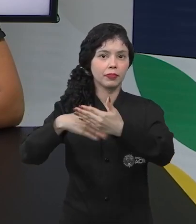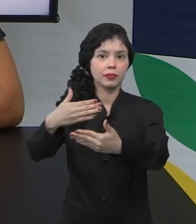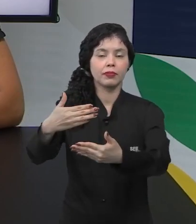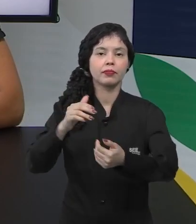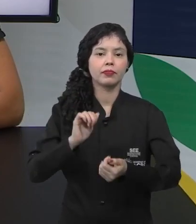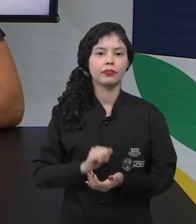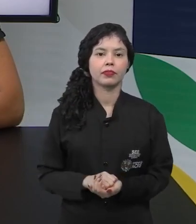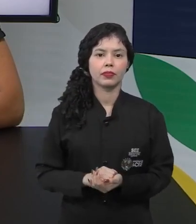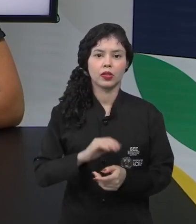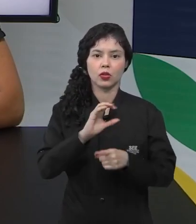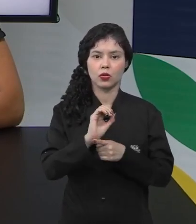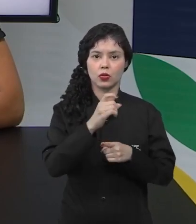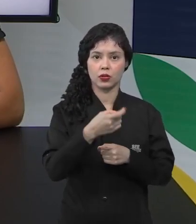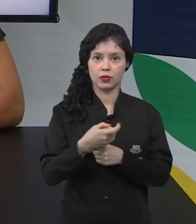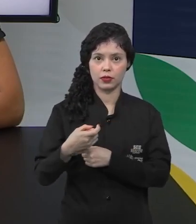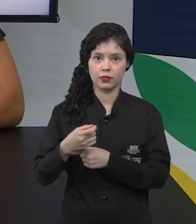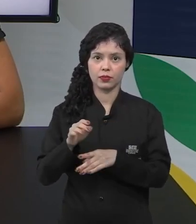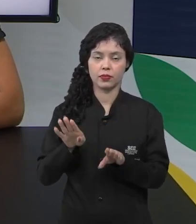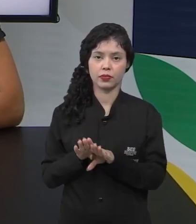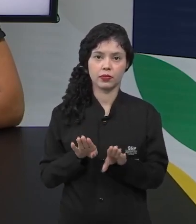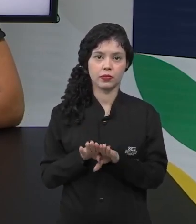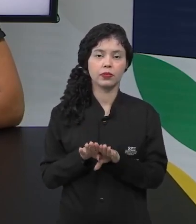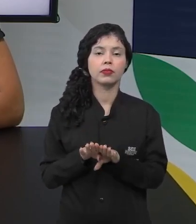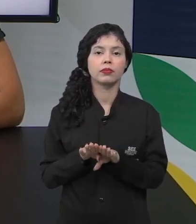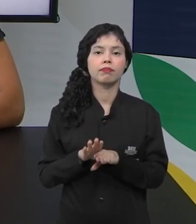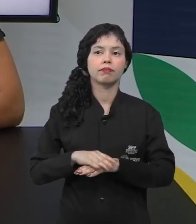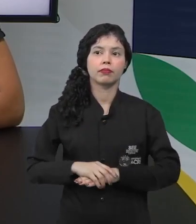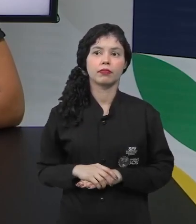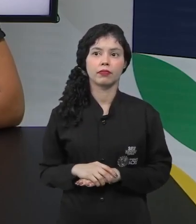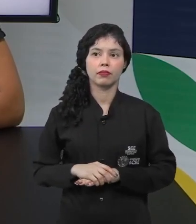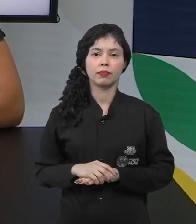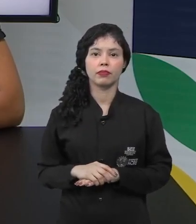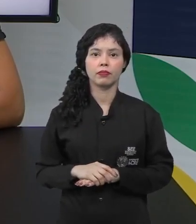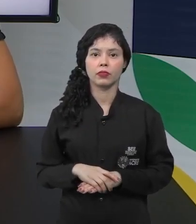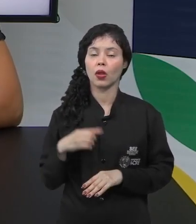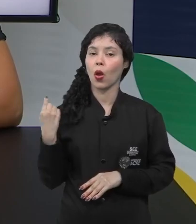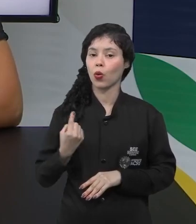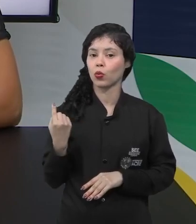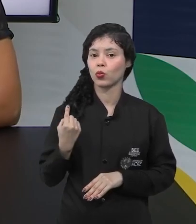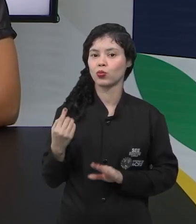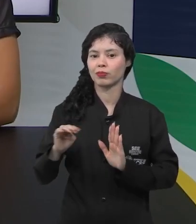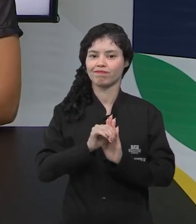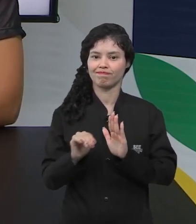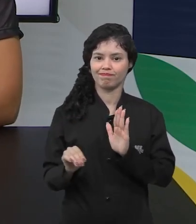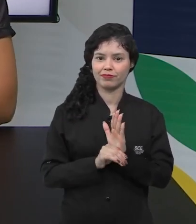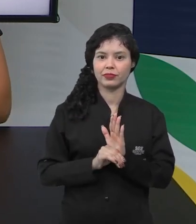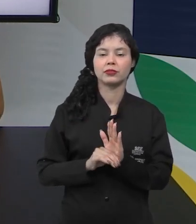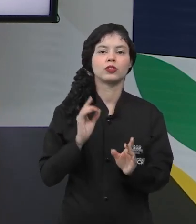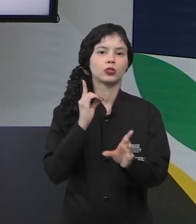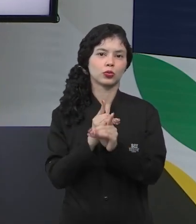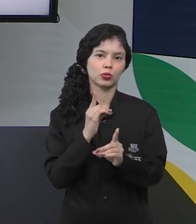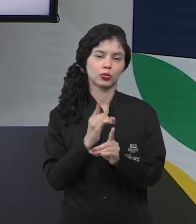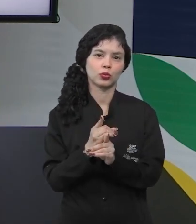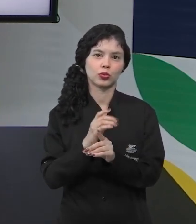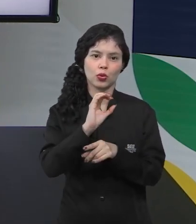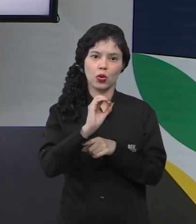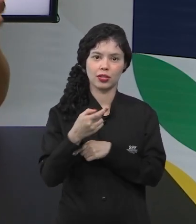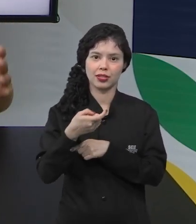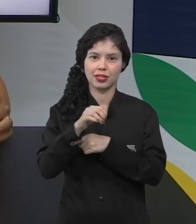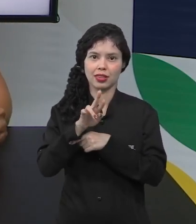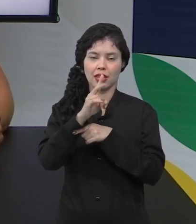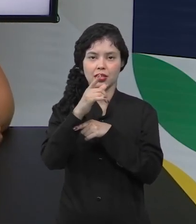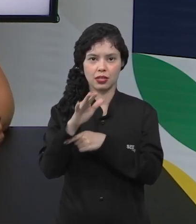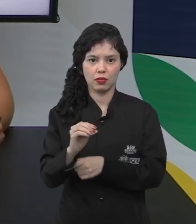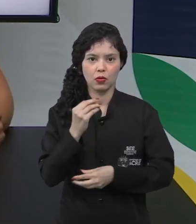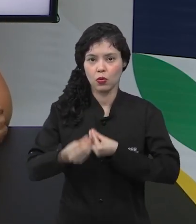de oxidação. Ou seja, é a única etapa que eu também encontro oxidação, assim